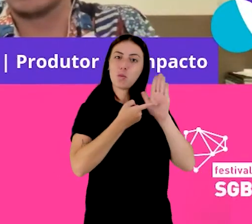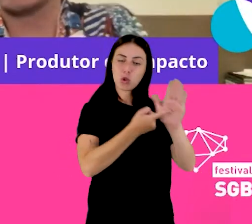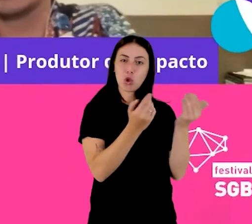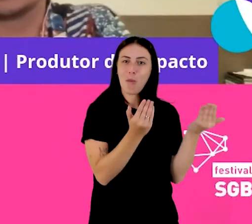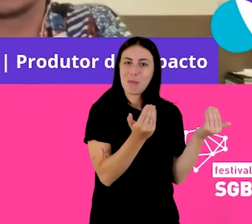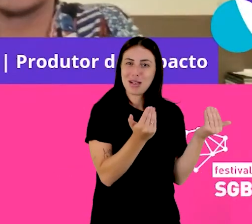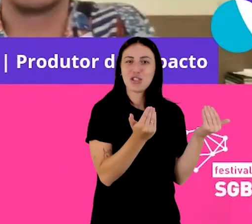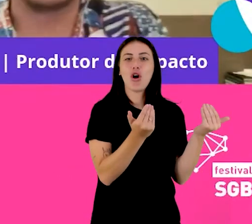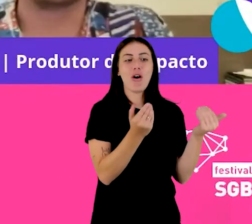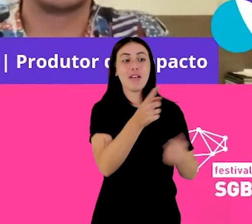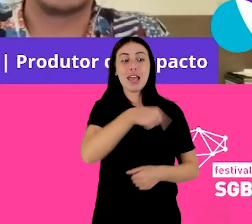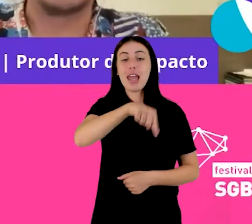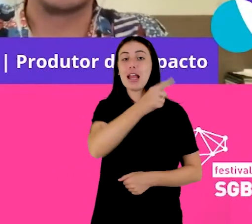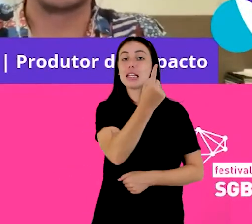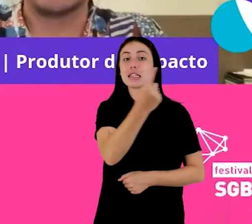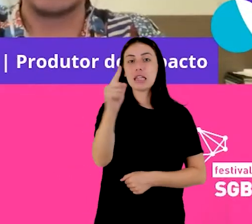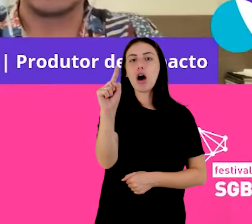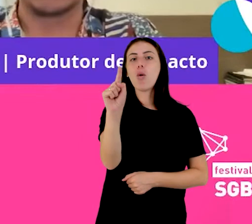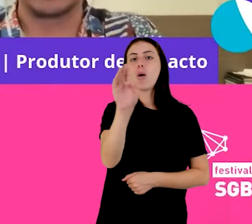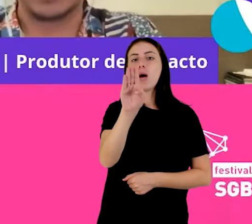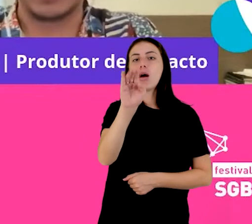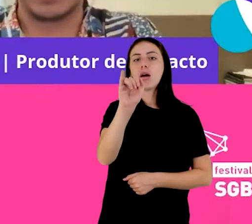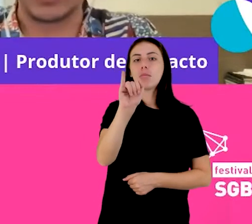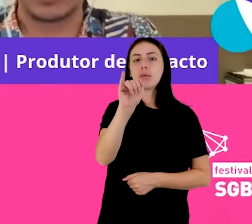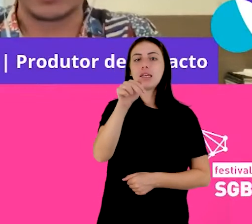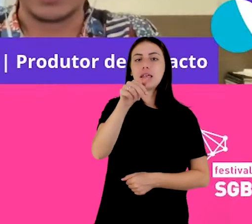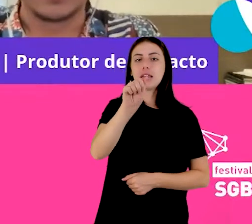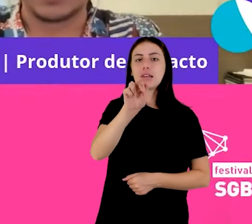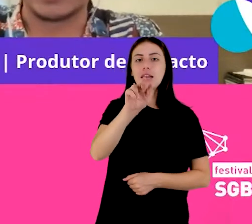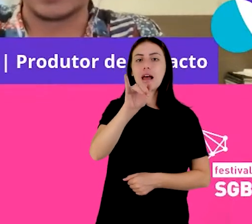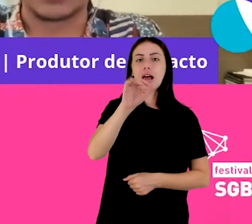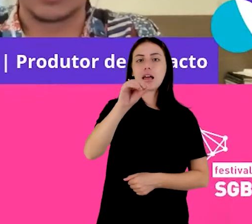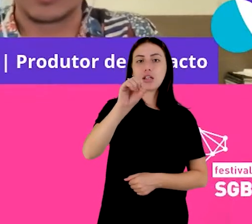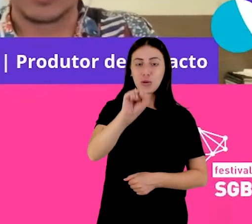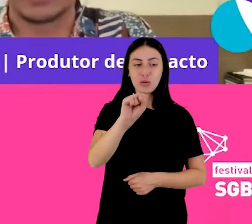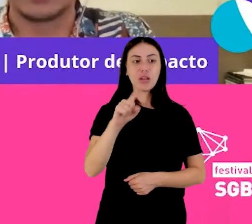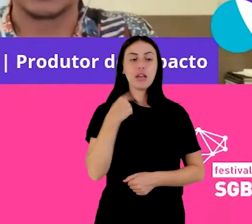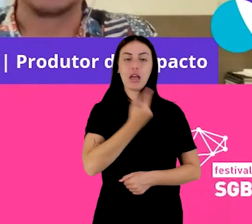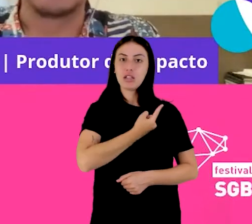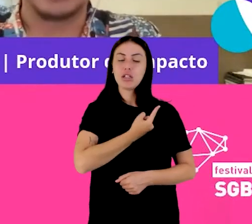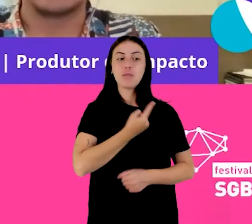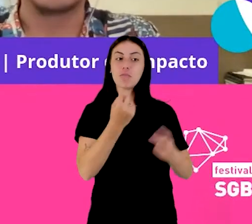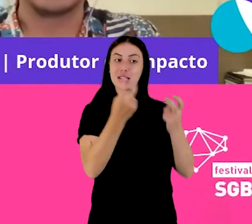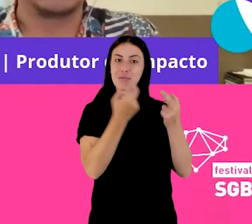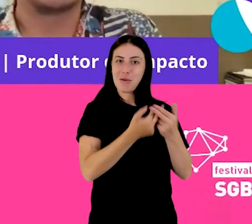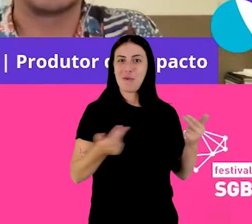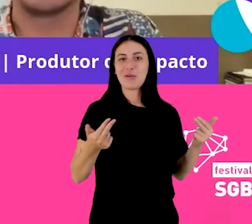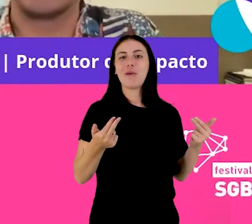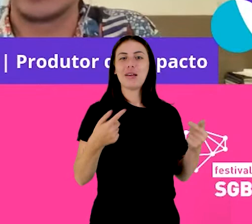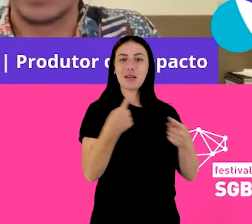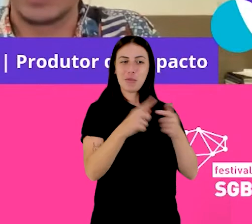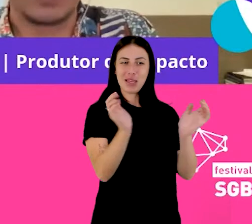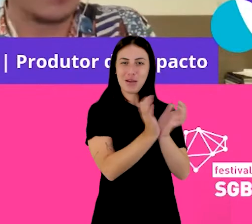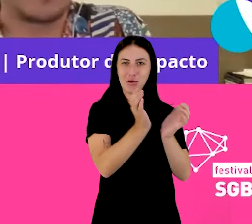E foi muito legal exibindo para os jovens não binários, porque uma das maiores reações, quase de todo mundo que assistia, era dizer: nossa, eu